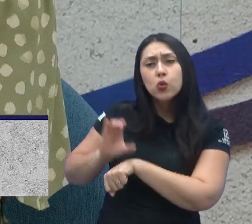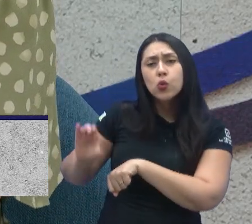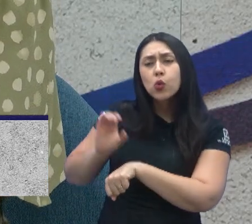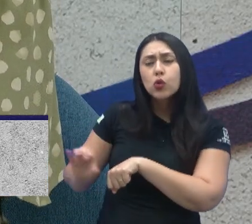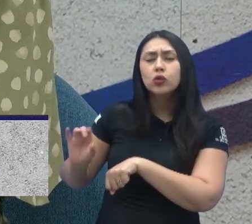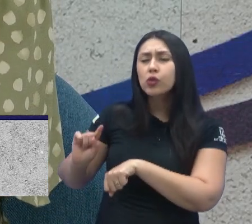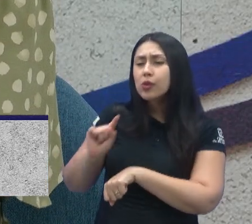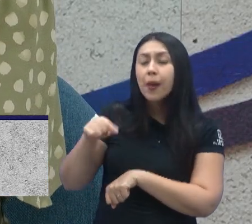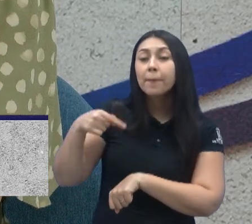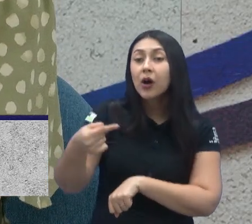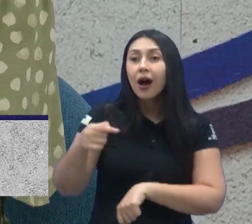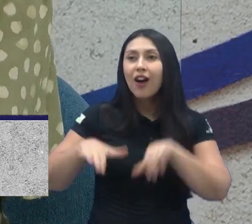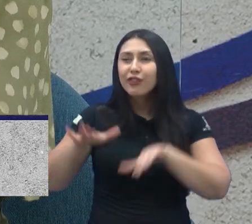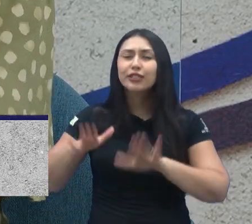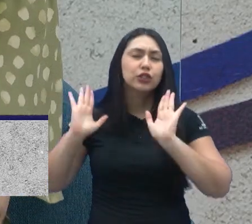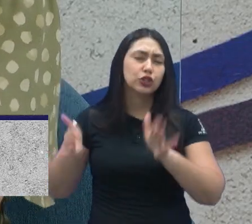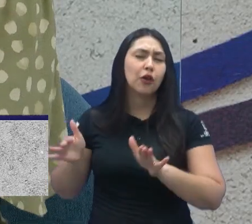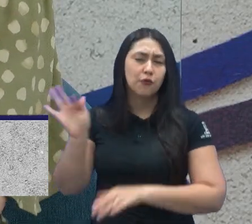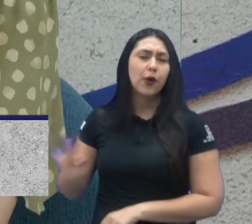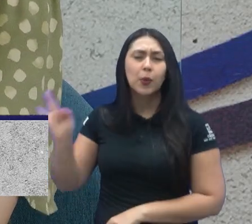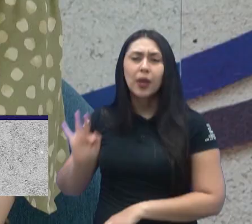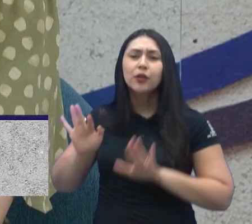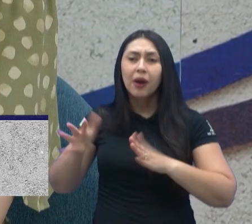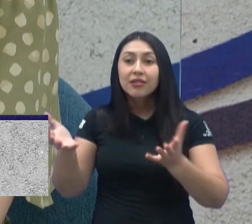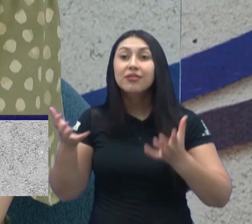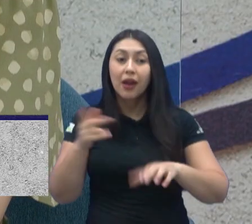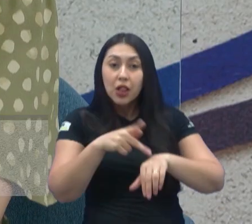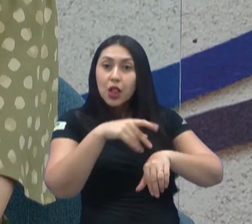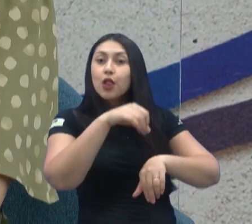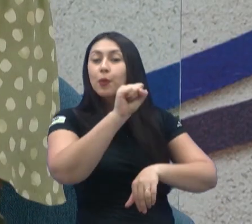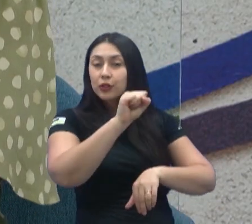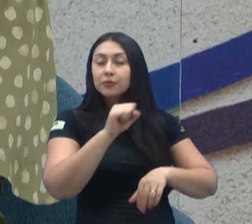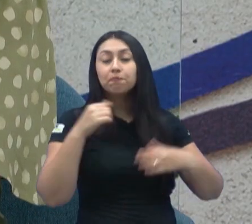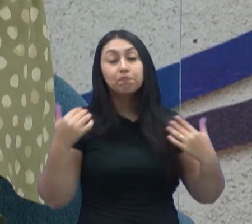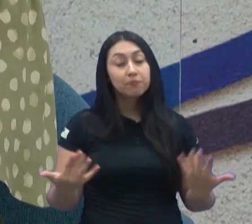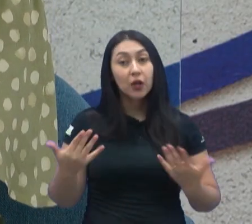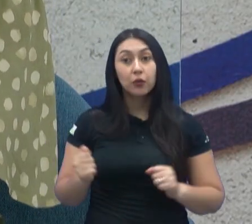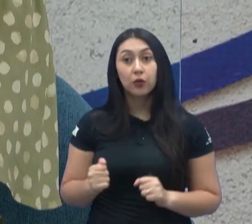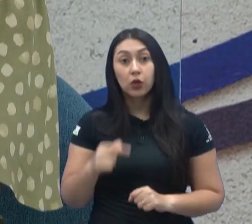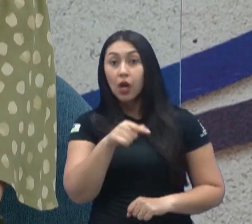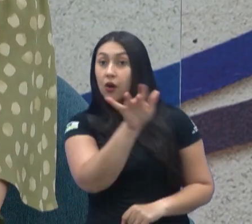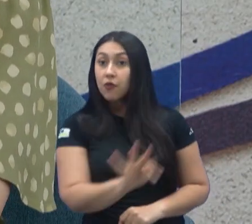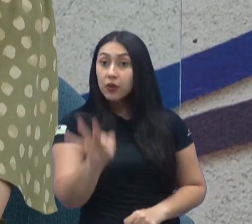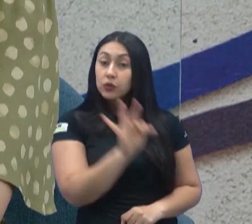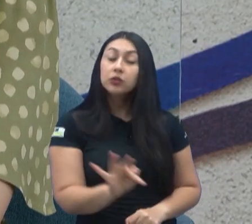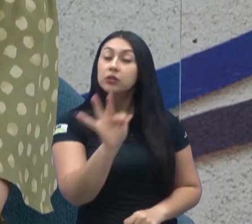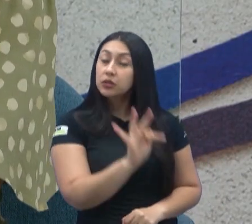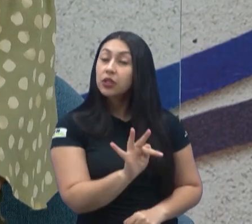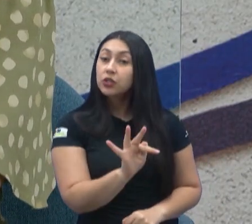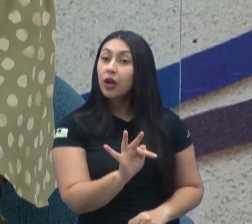já têm alguma graduação e que desejam se especializar. O bacharelado é sempre